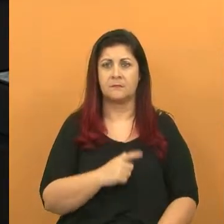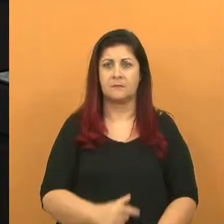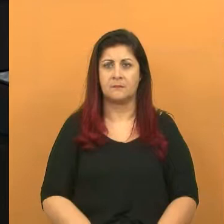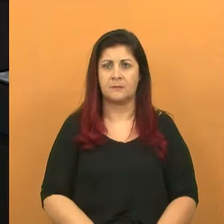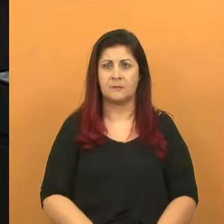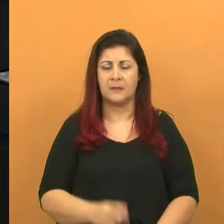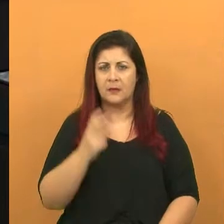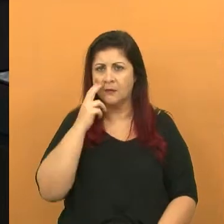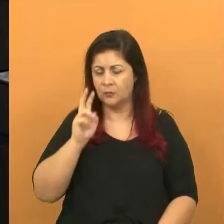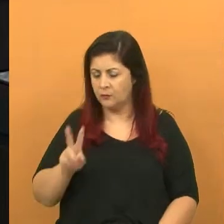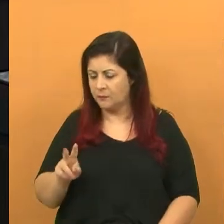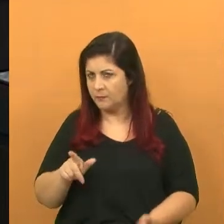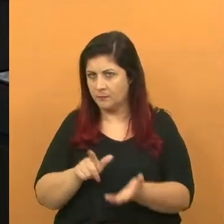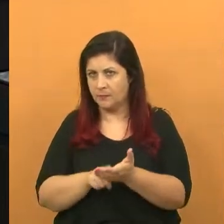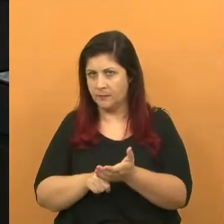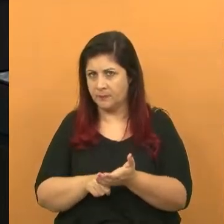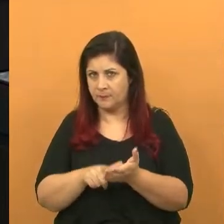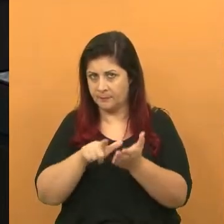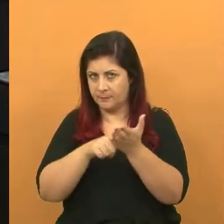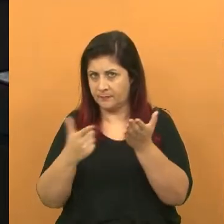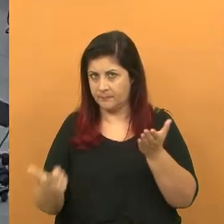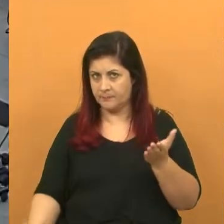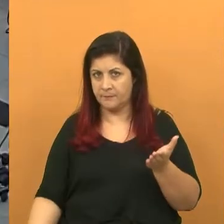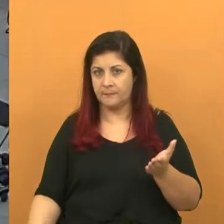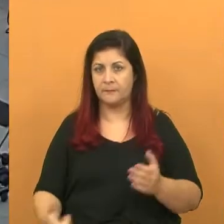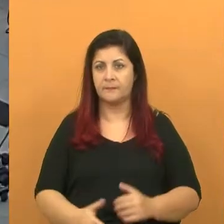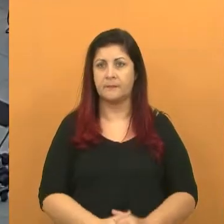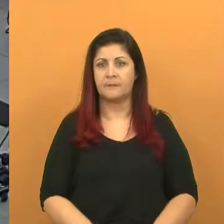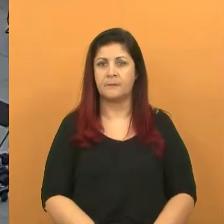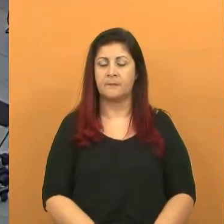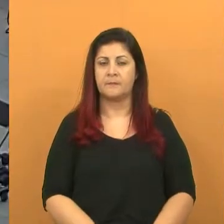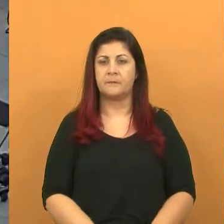minutinho, só deixa eu pegar meus papéis que caíram aqui.